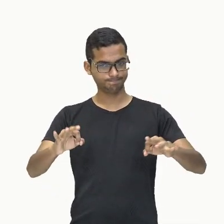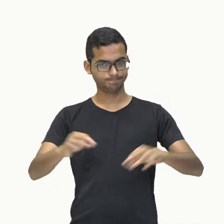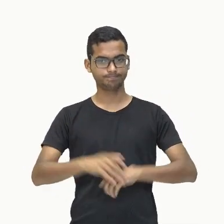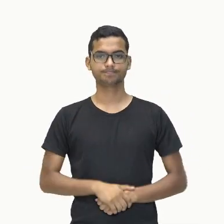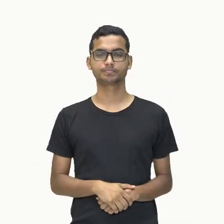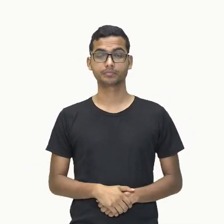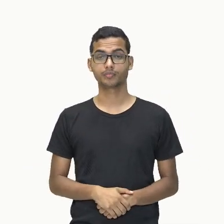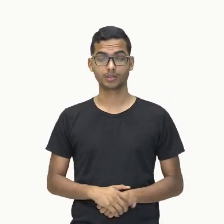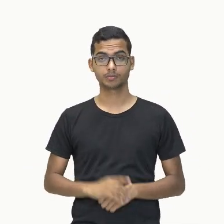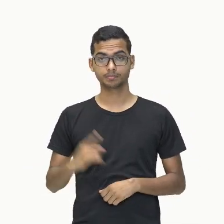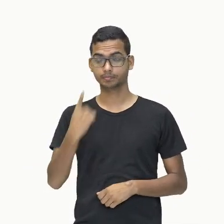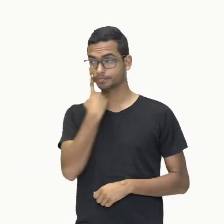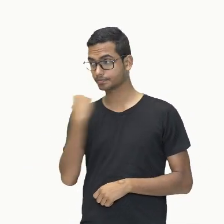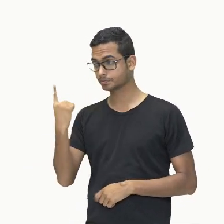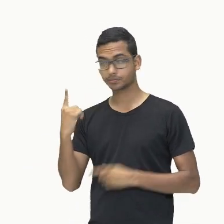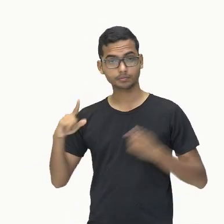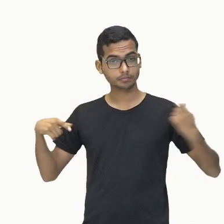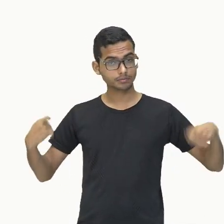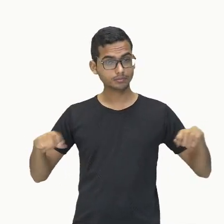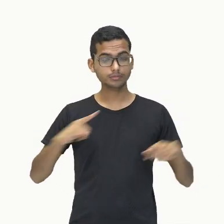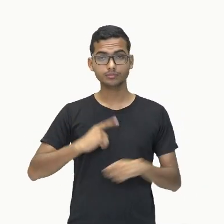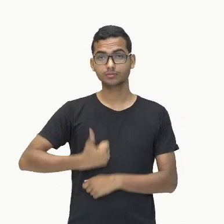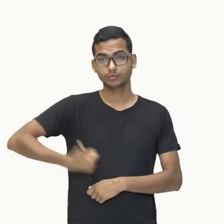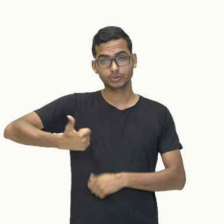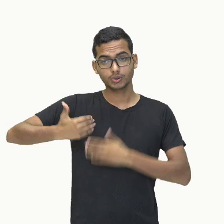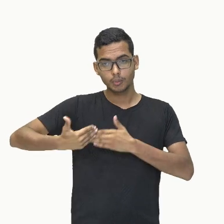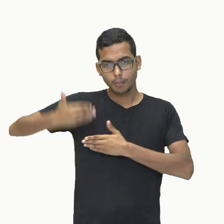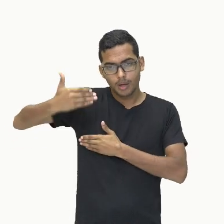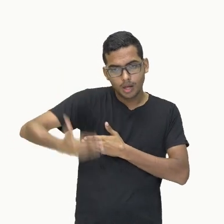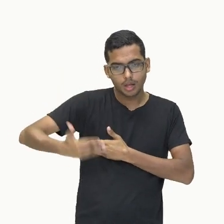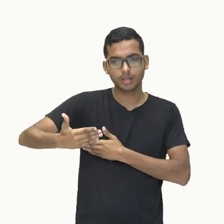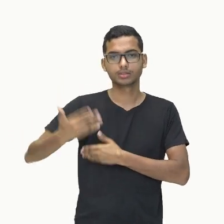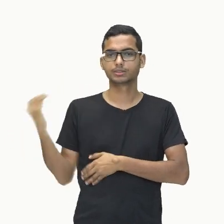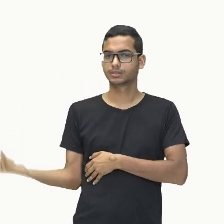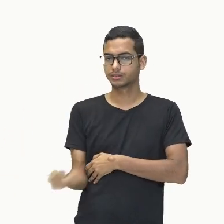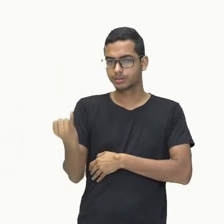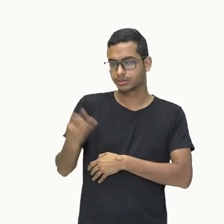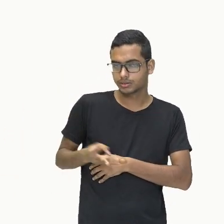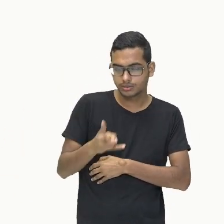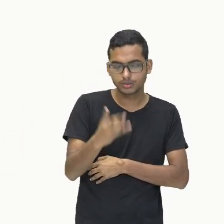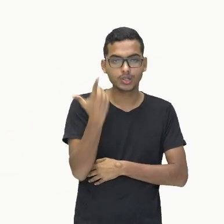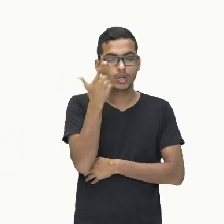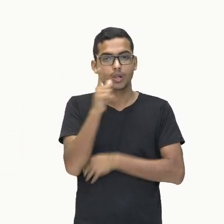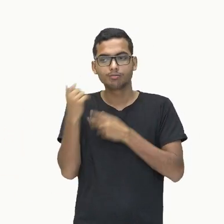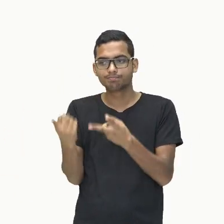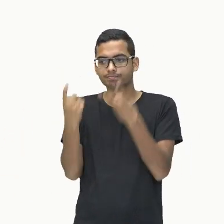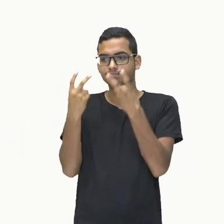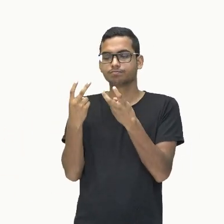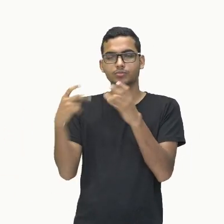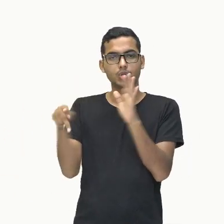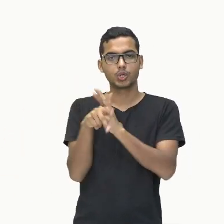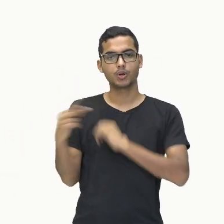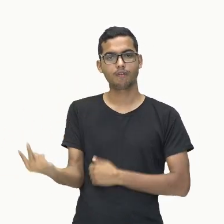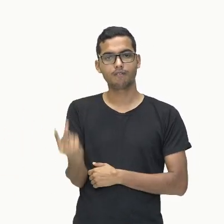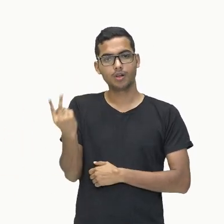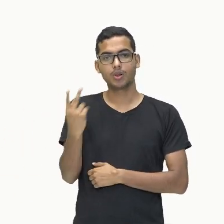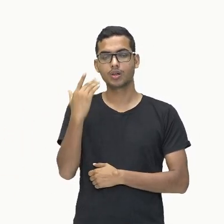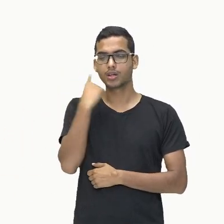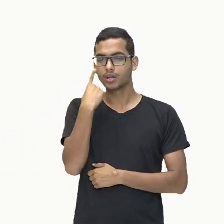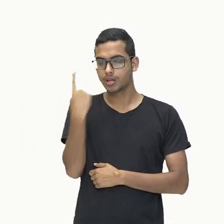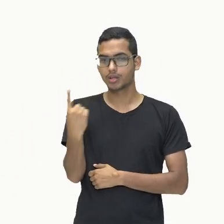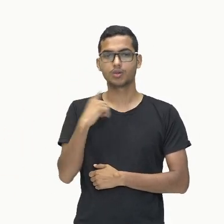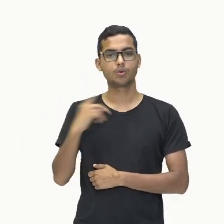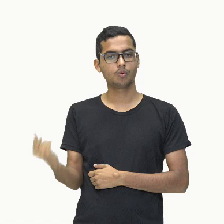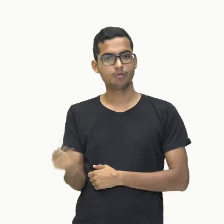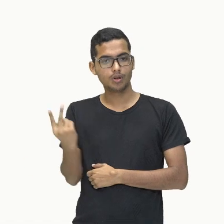Então, a gente precisa, como um primeiro passo, tá bom? Identificar aí os valores de A, B e